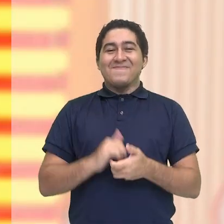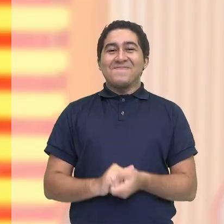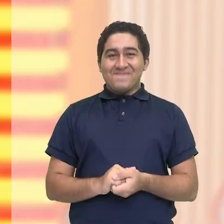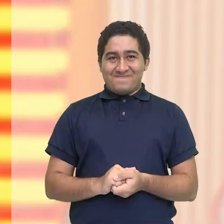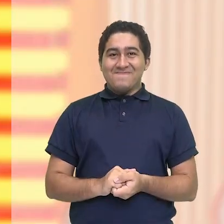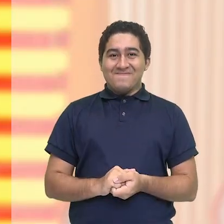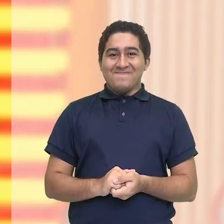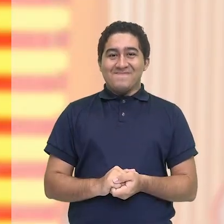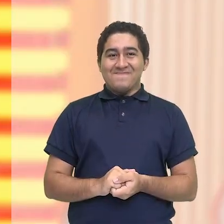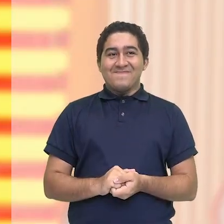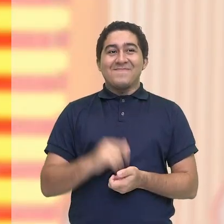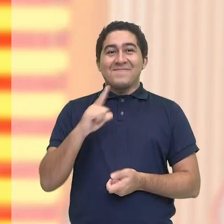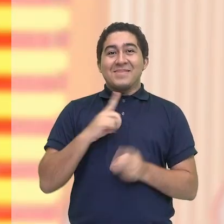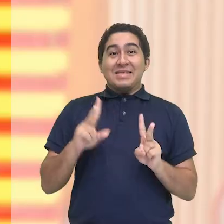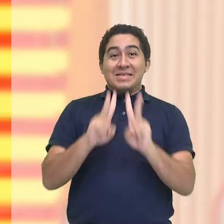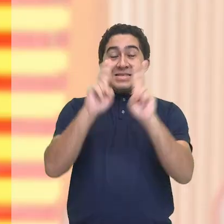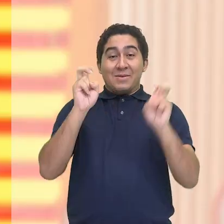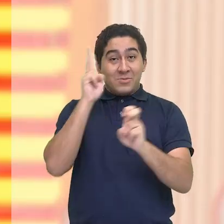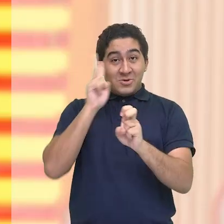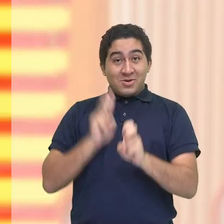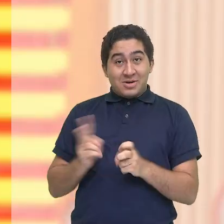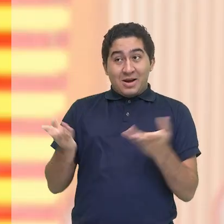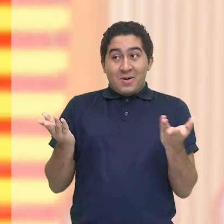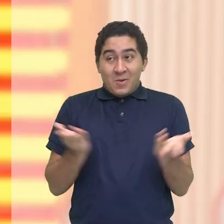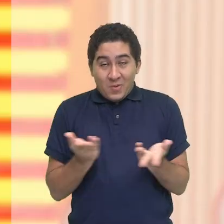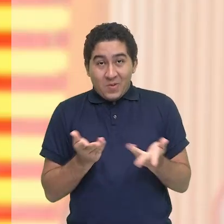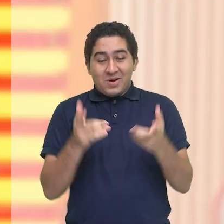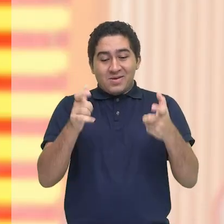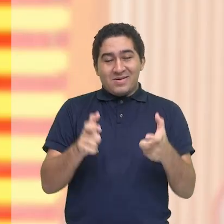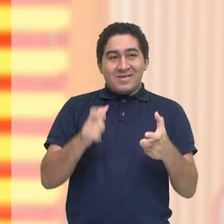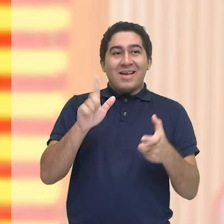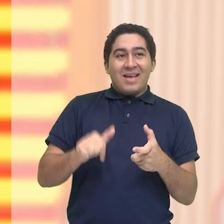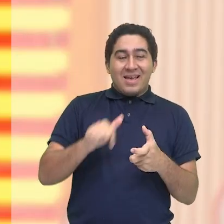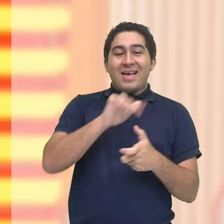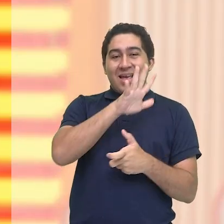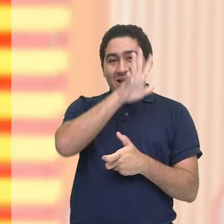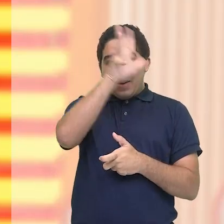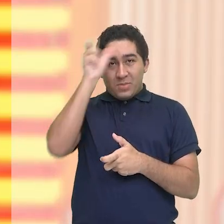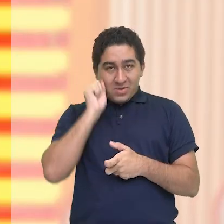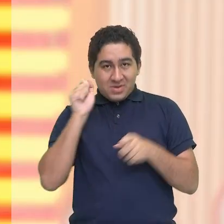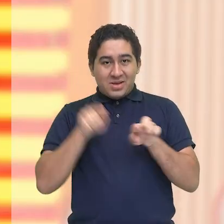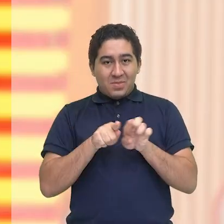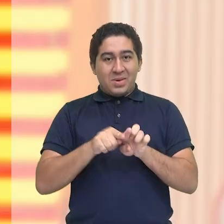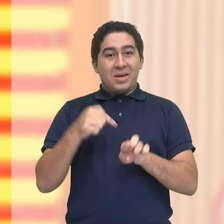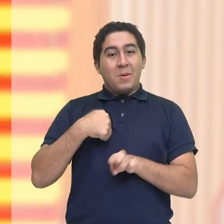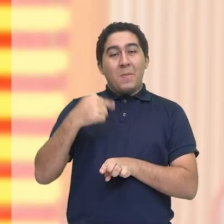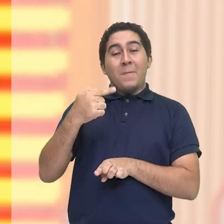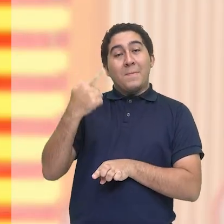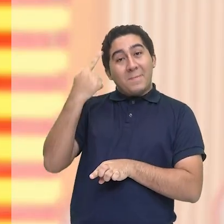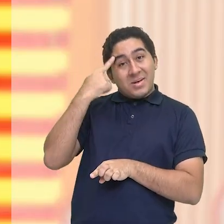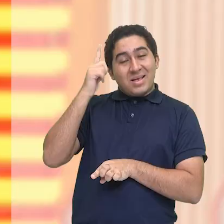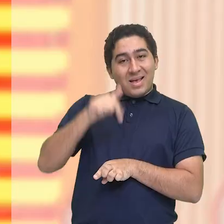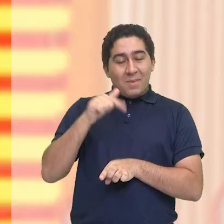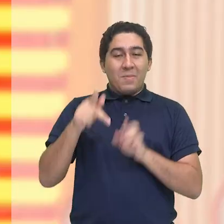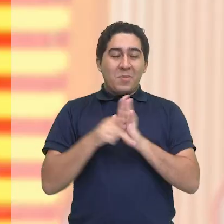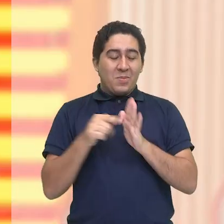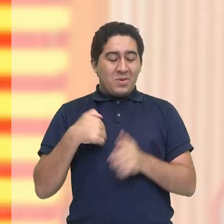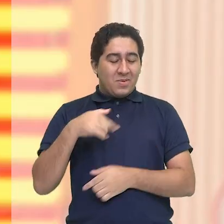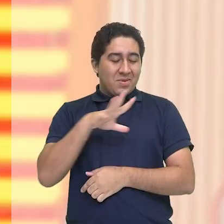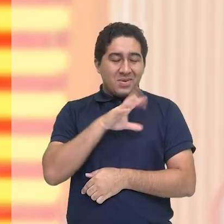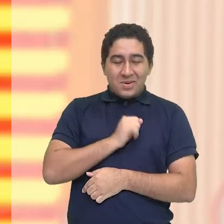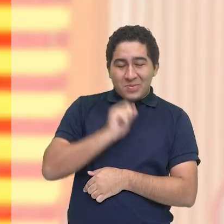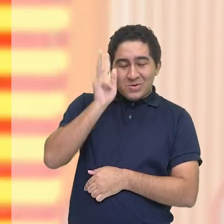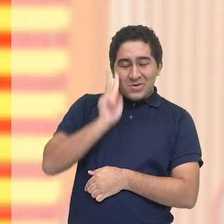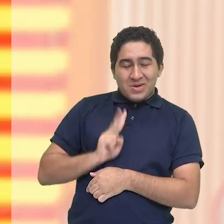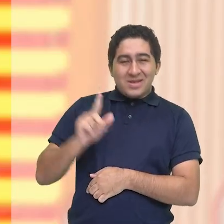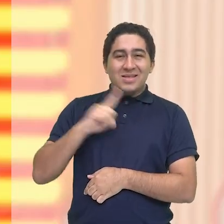avaliação. A gente vai falar um pouquinho sobre a história local, a história do Amazonas, a história da Amazônia, que particularmente é o trecho da história que eu mais